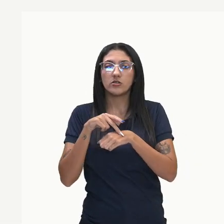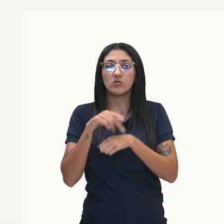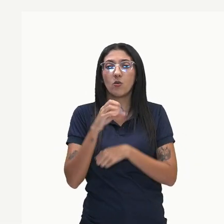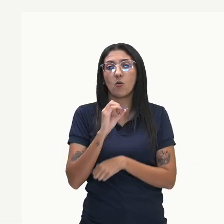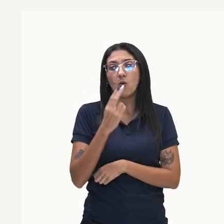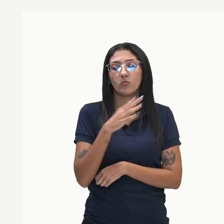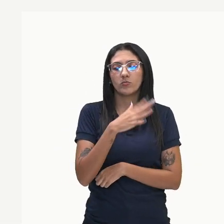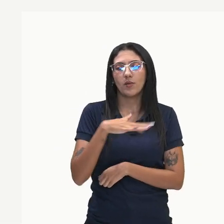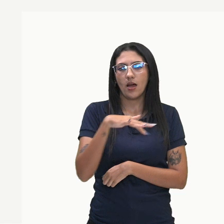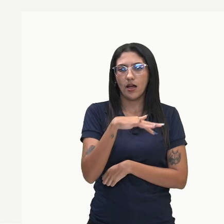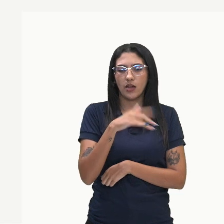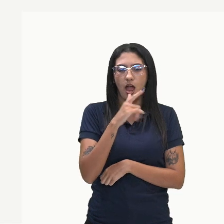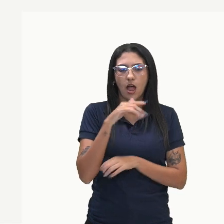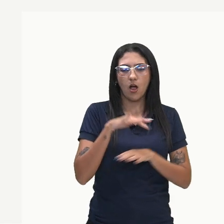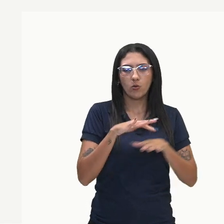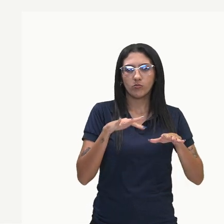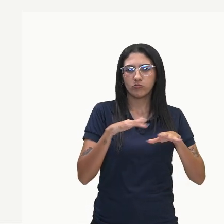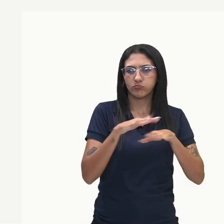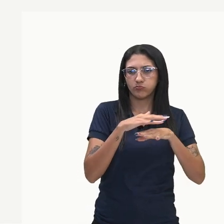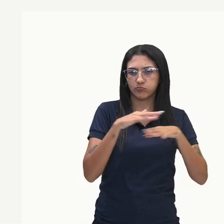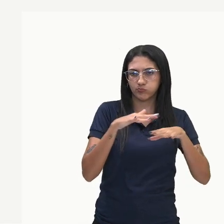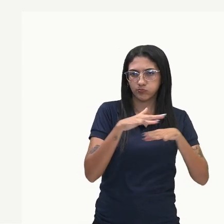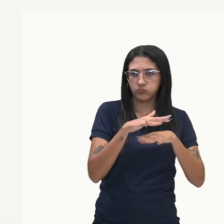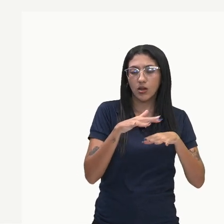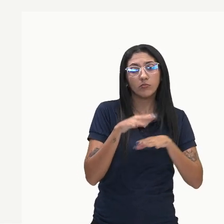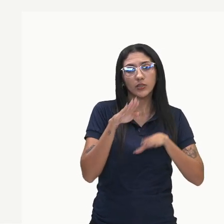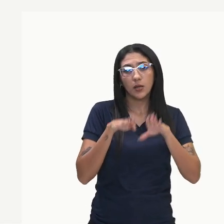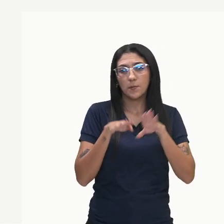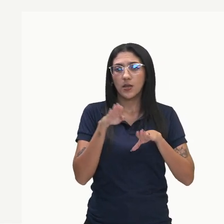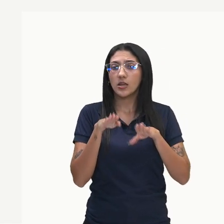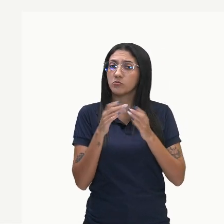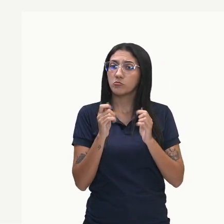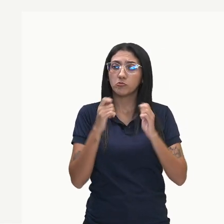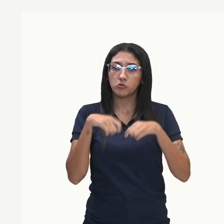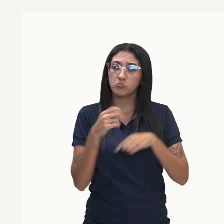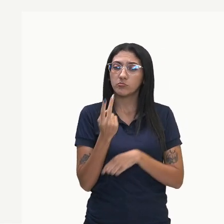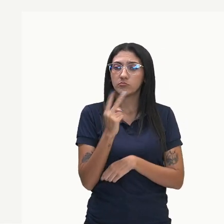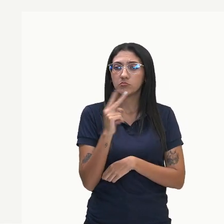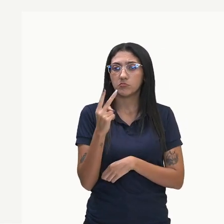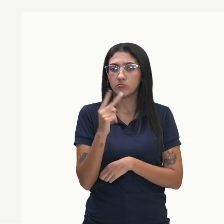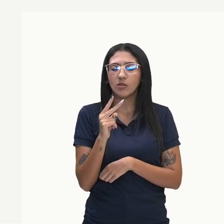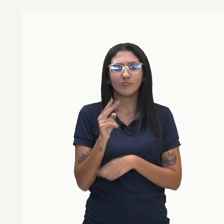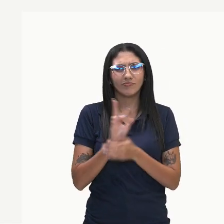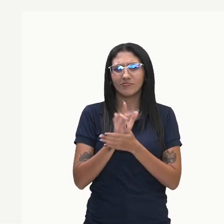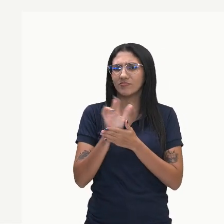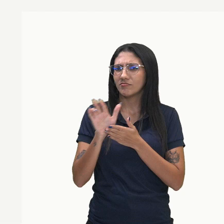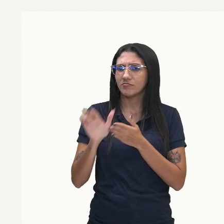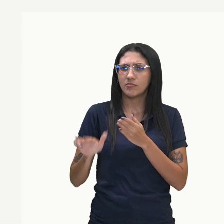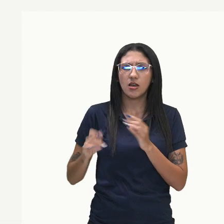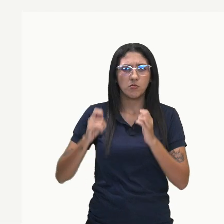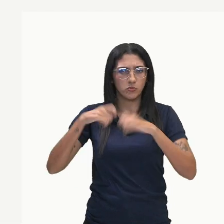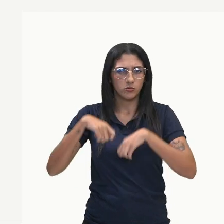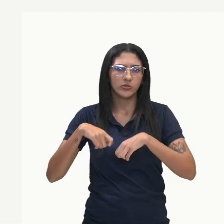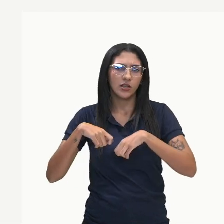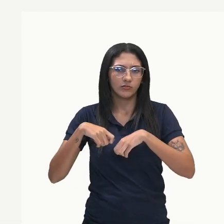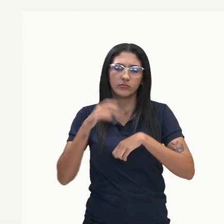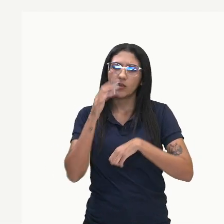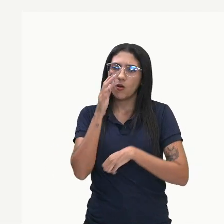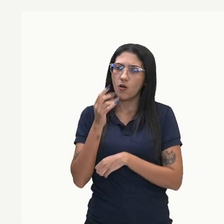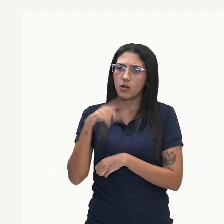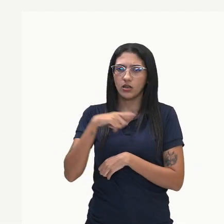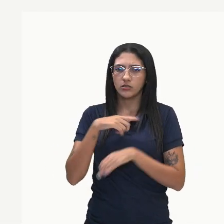oceânica, ou pode ser uma continental com continental, tá? Então, existem várias possibilidades para